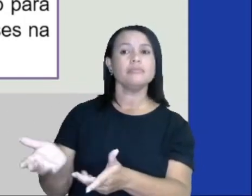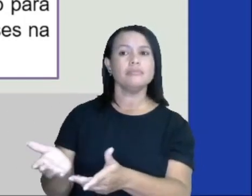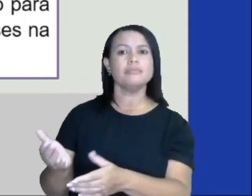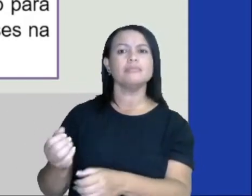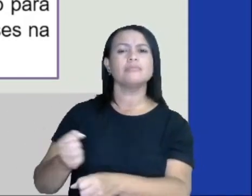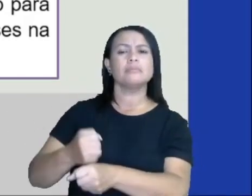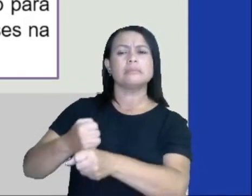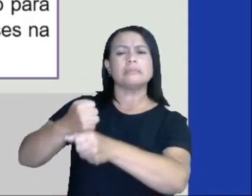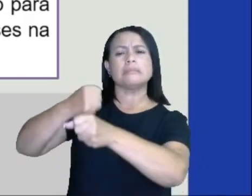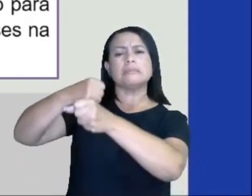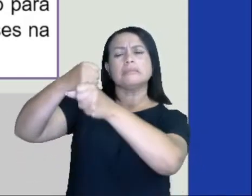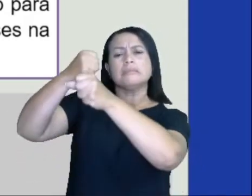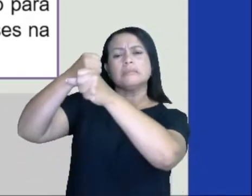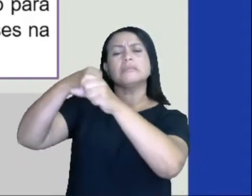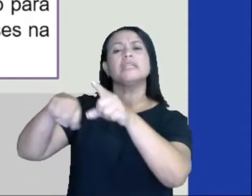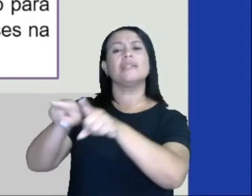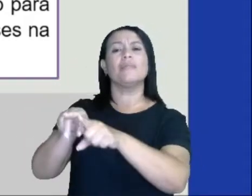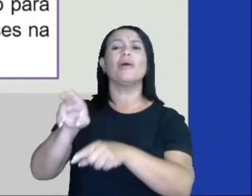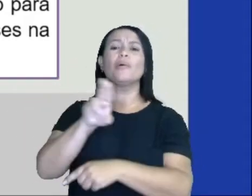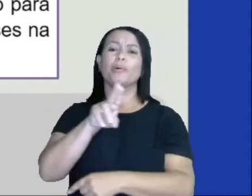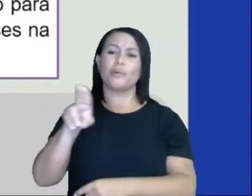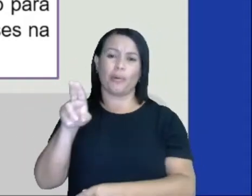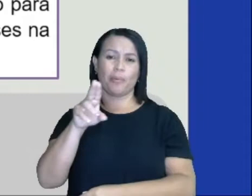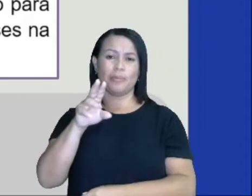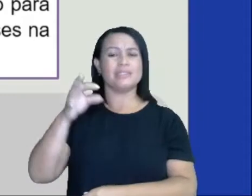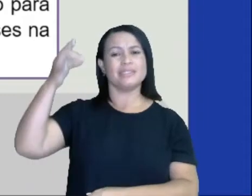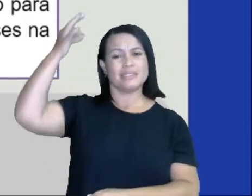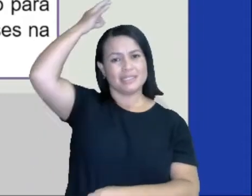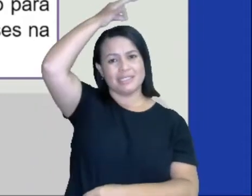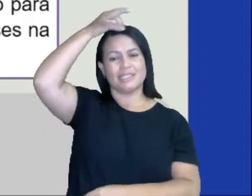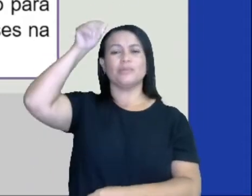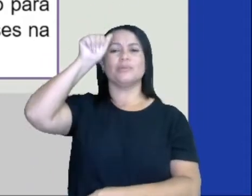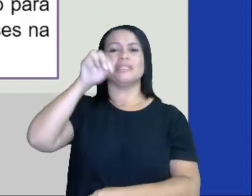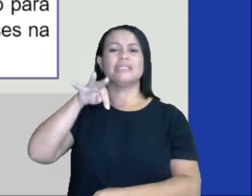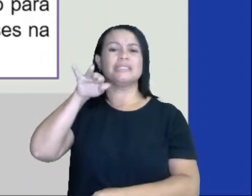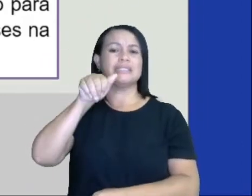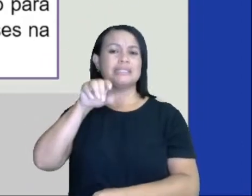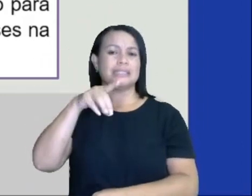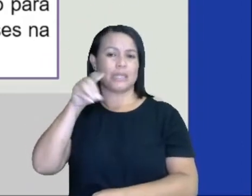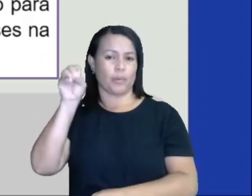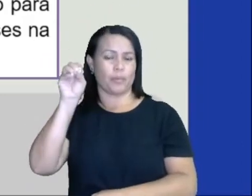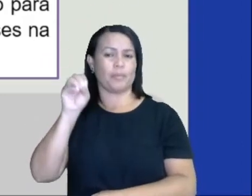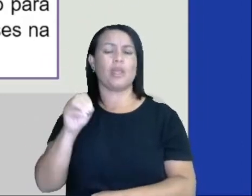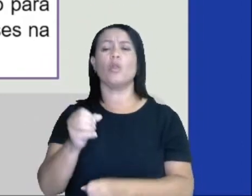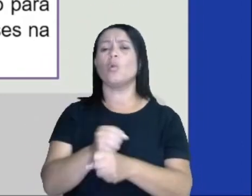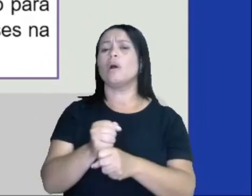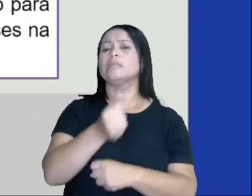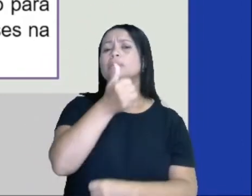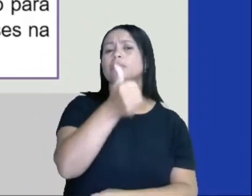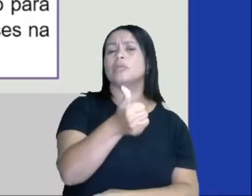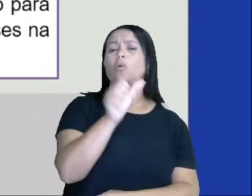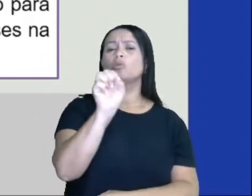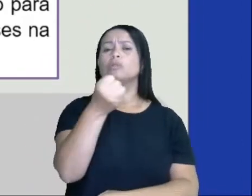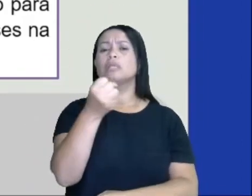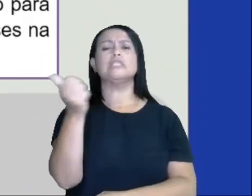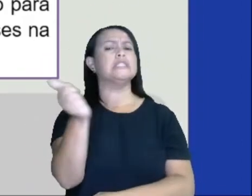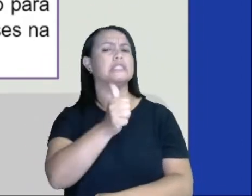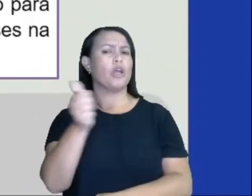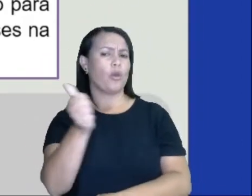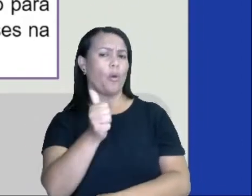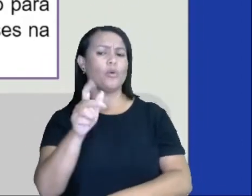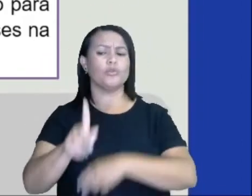paróquia, com o mesmo nome de Santo Antão. Em 1811, o